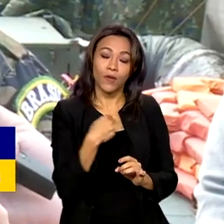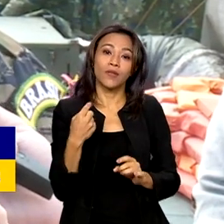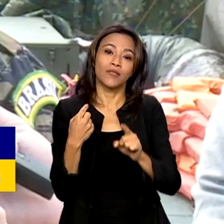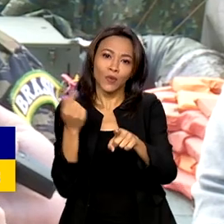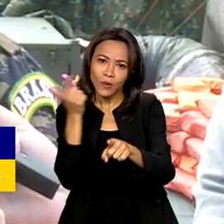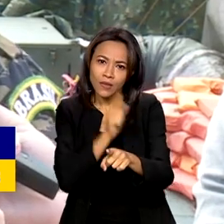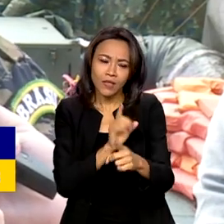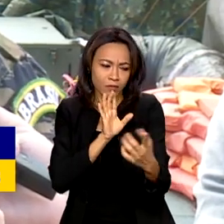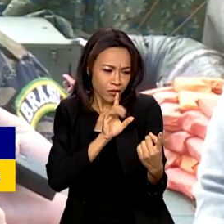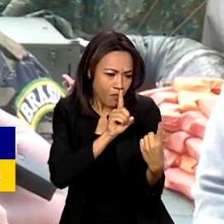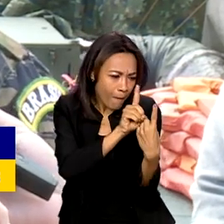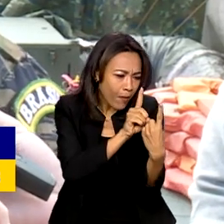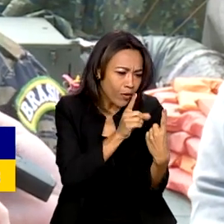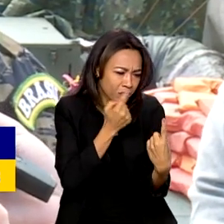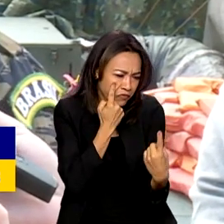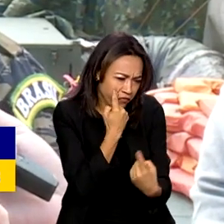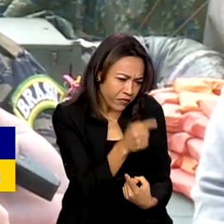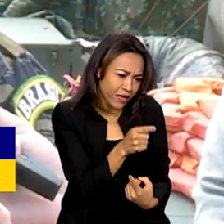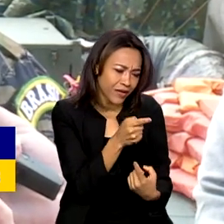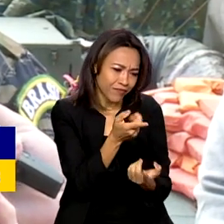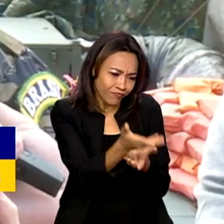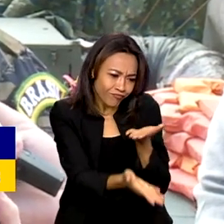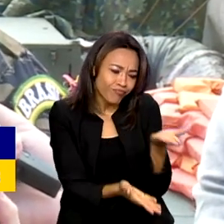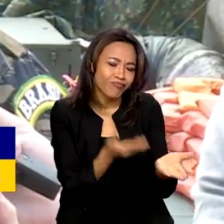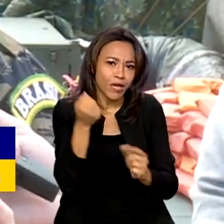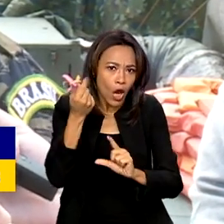próximo da população numa situação dessa de